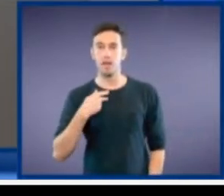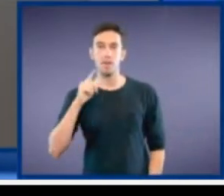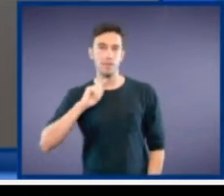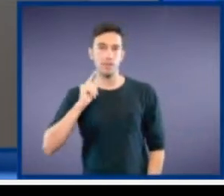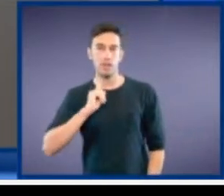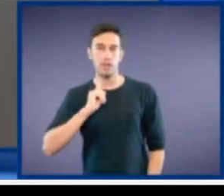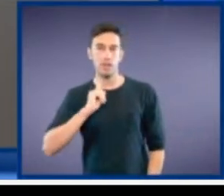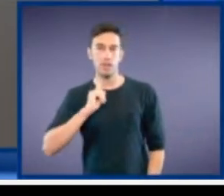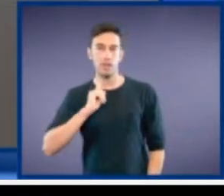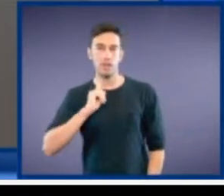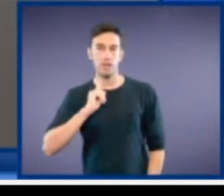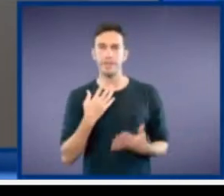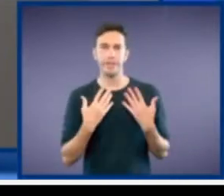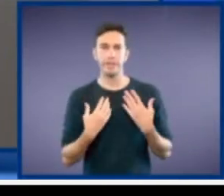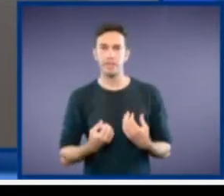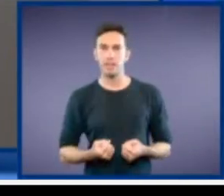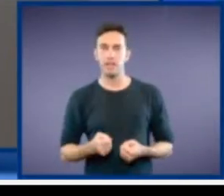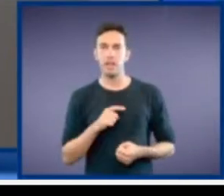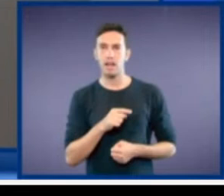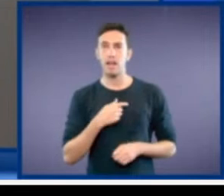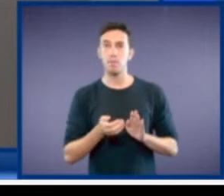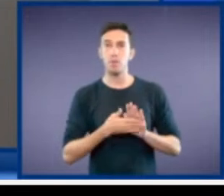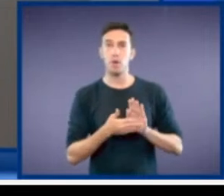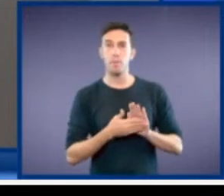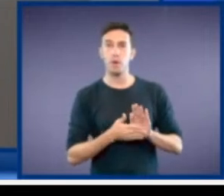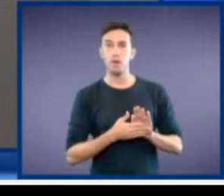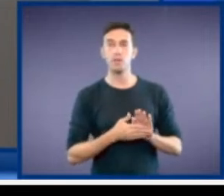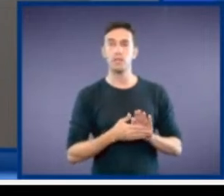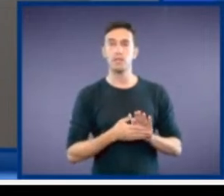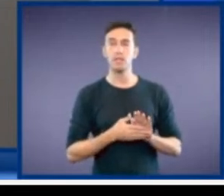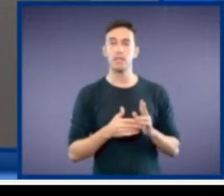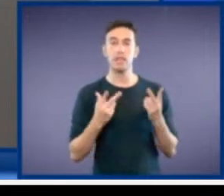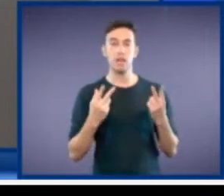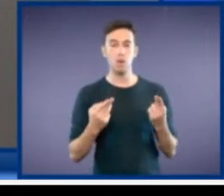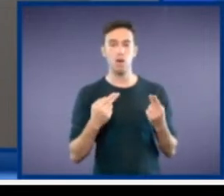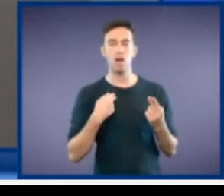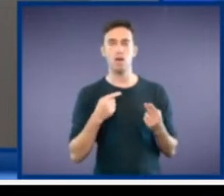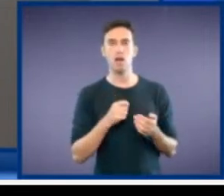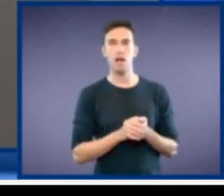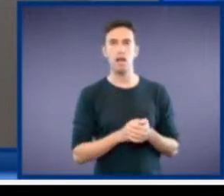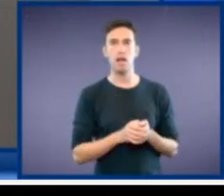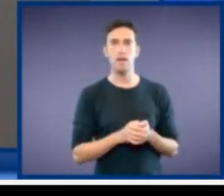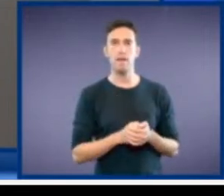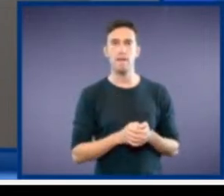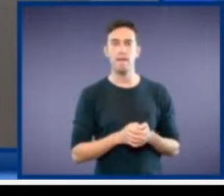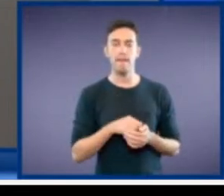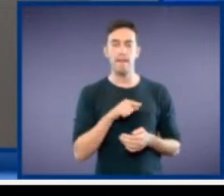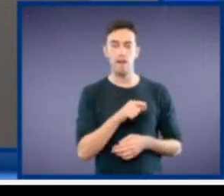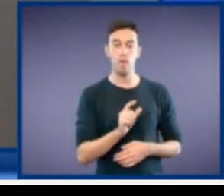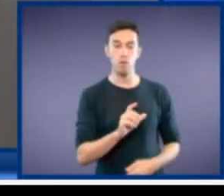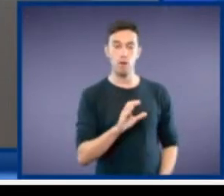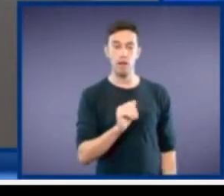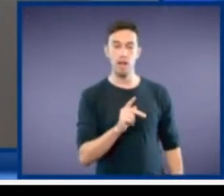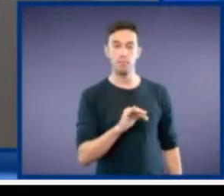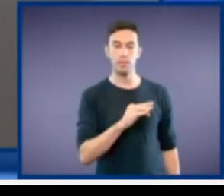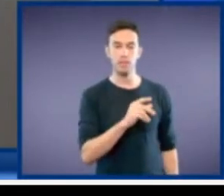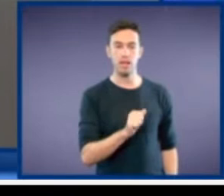aceitas propostas que apresentem oferta para aquisição das ações correspondentes à integralidade do capital social da